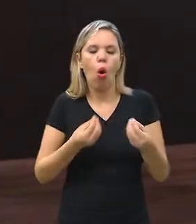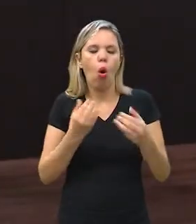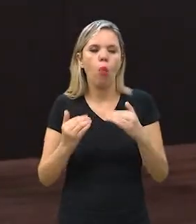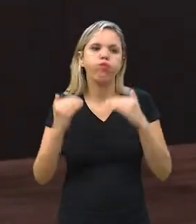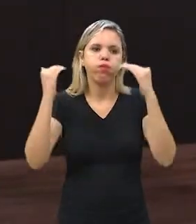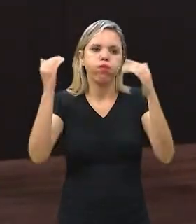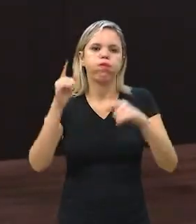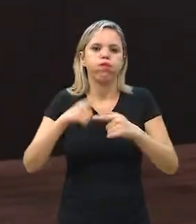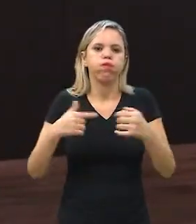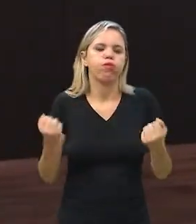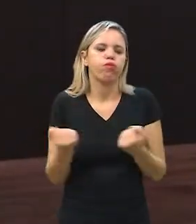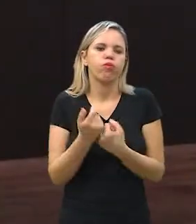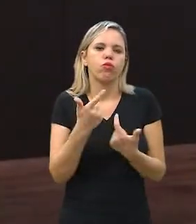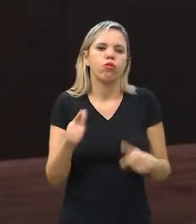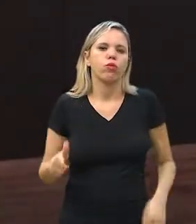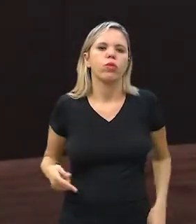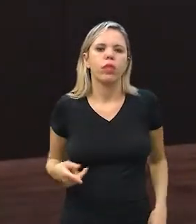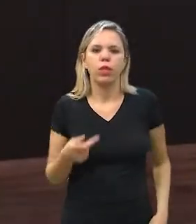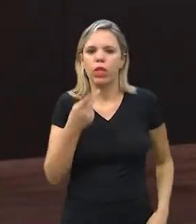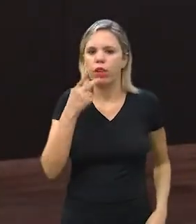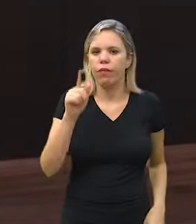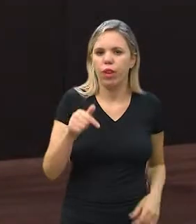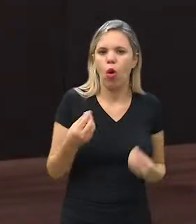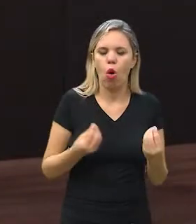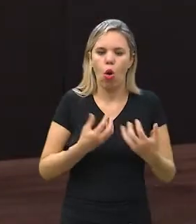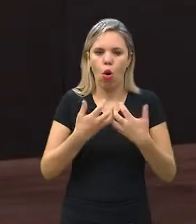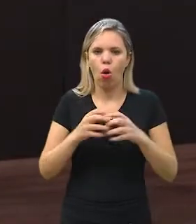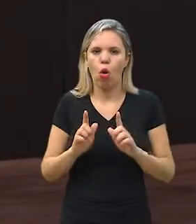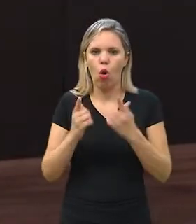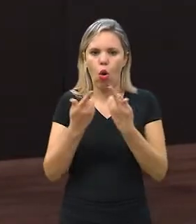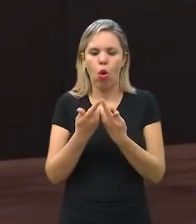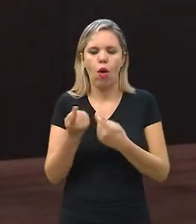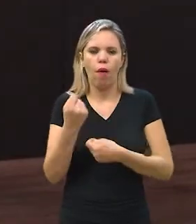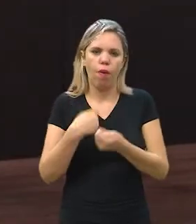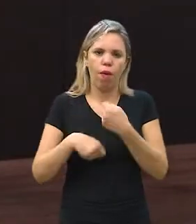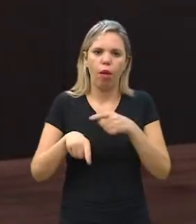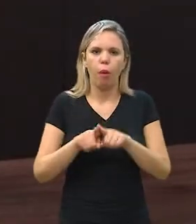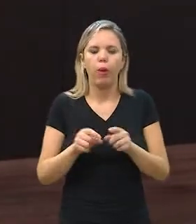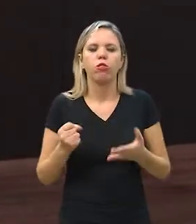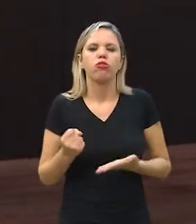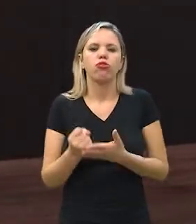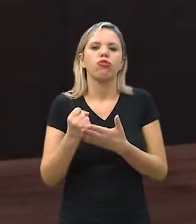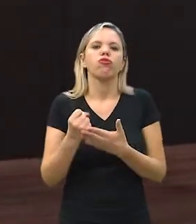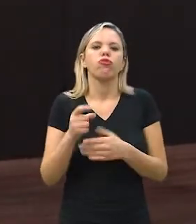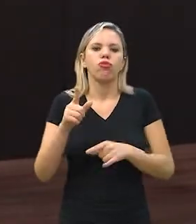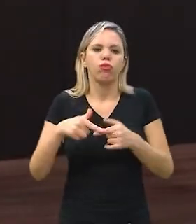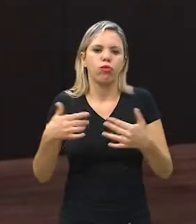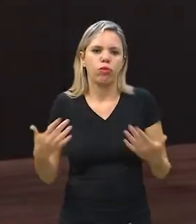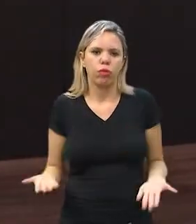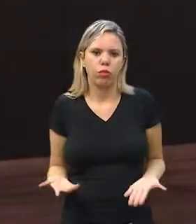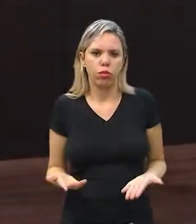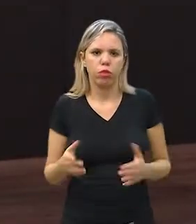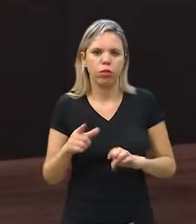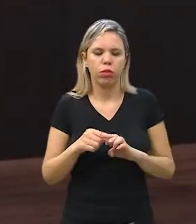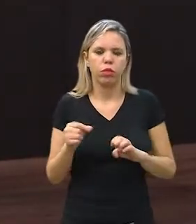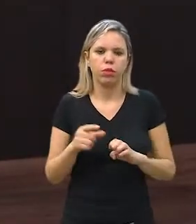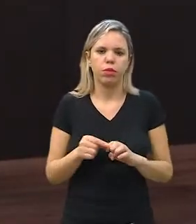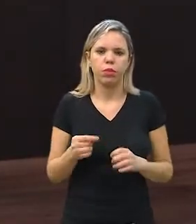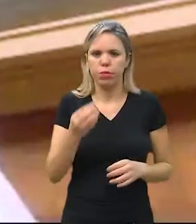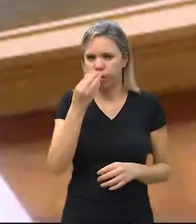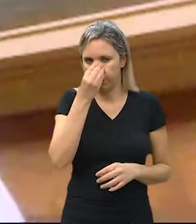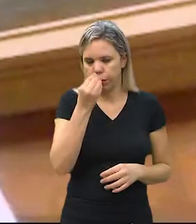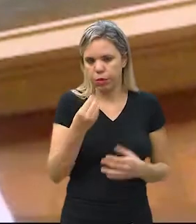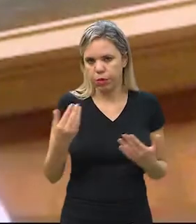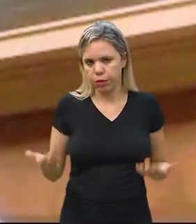tinha as ferramentas. Eu queria que você falasse um pouquinho de como um grupo de networking pode dar essas ferramentas ao